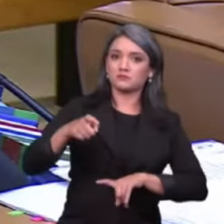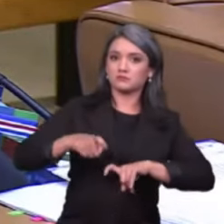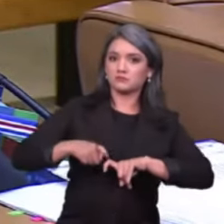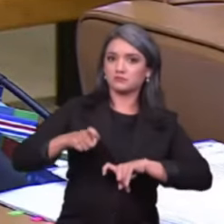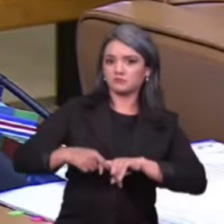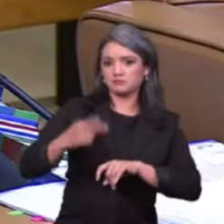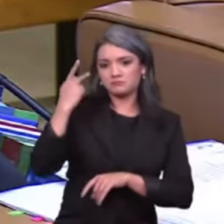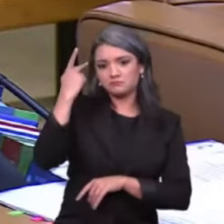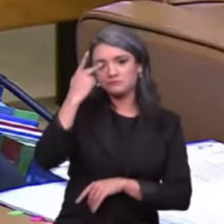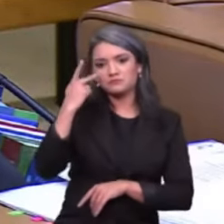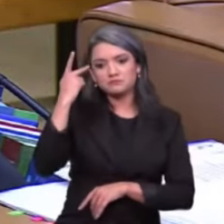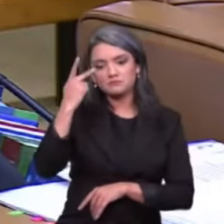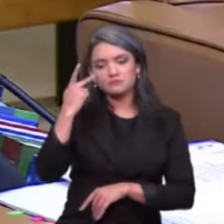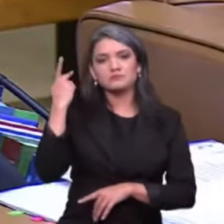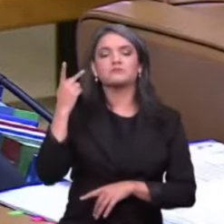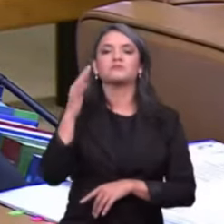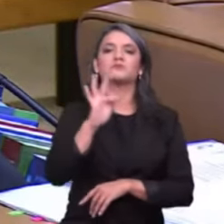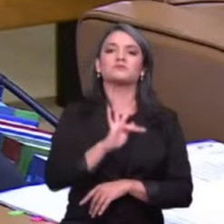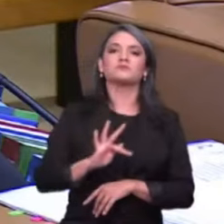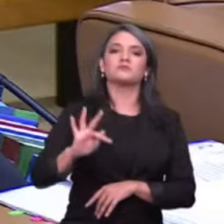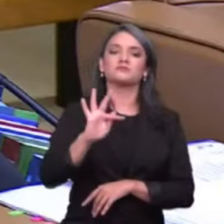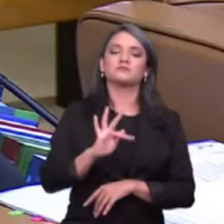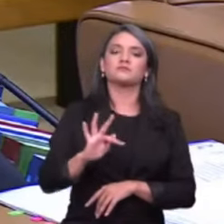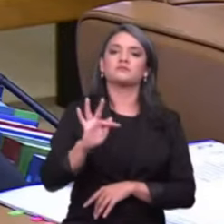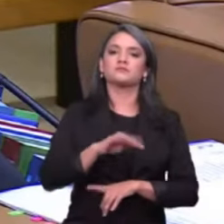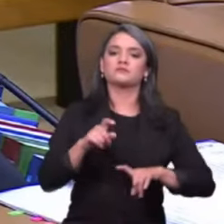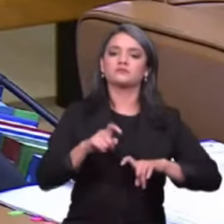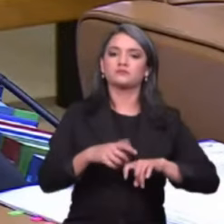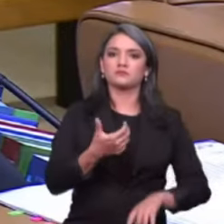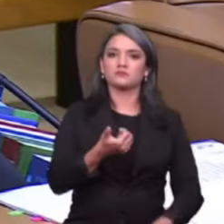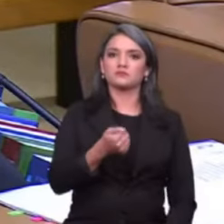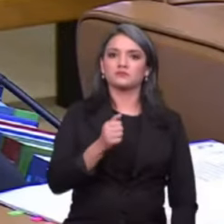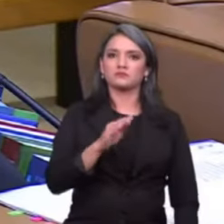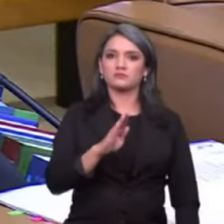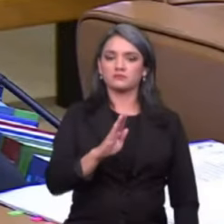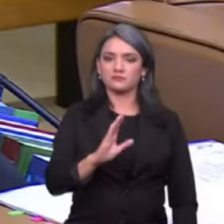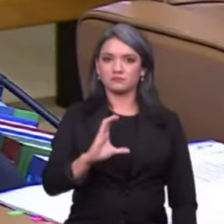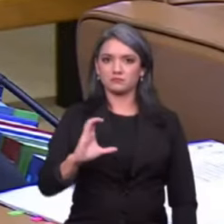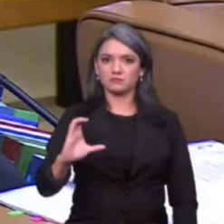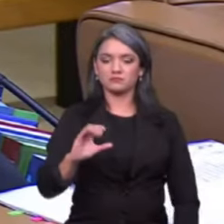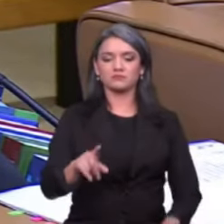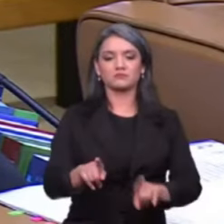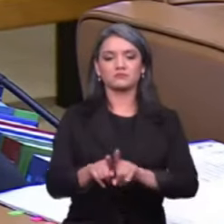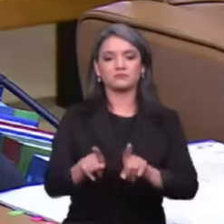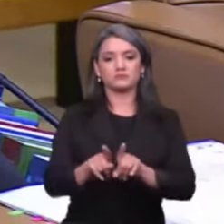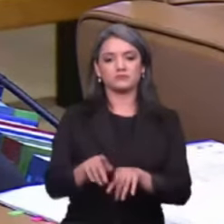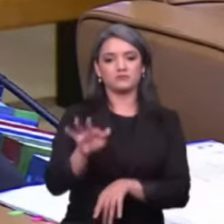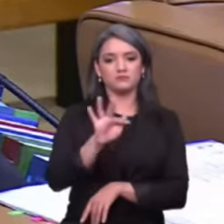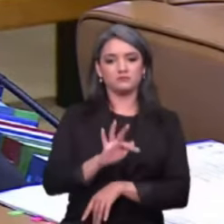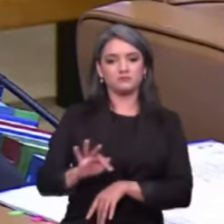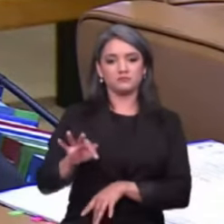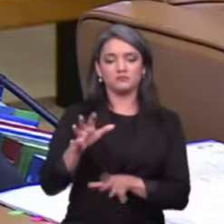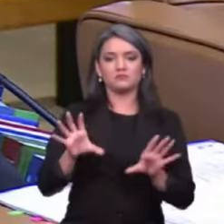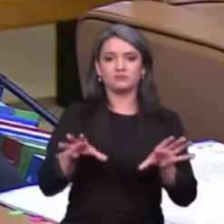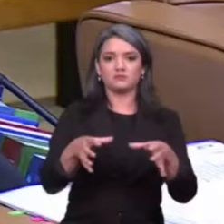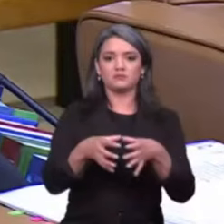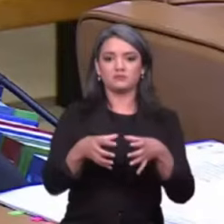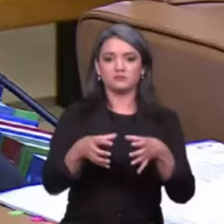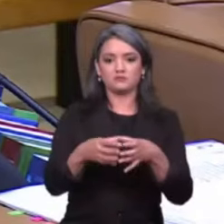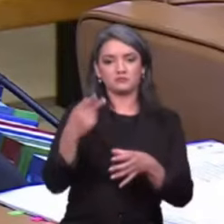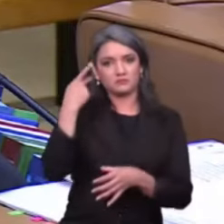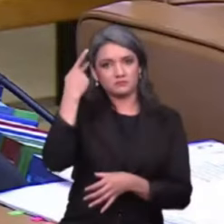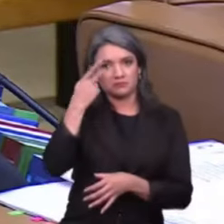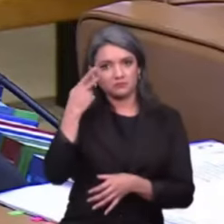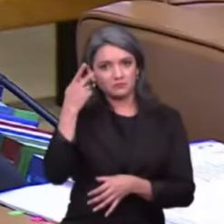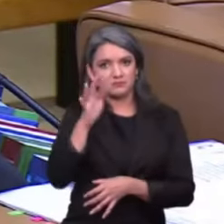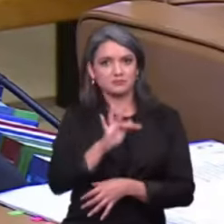Faculdade de Medicina do ABC e também da Faculdade do Departamento de Psiquiatria da Faculdade de